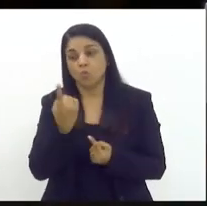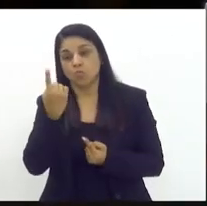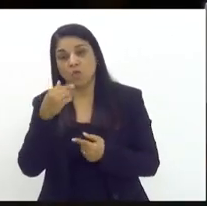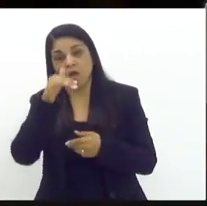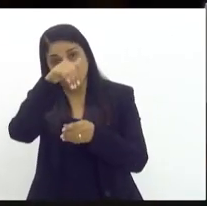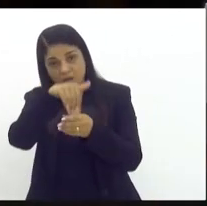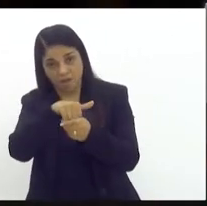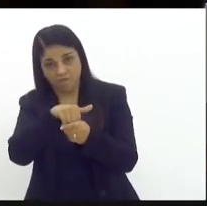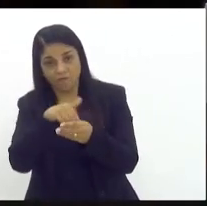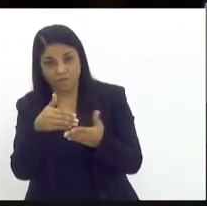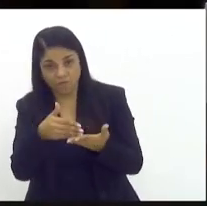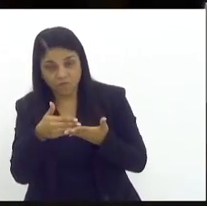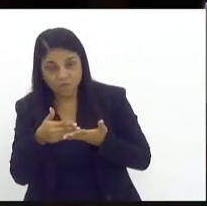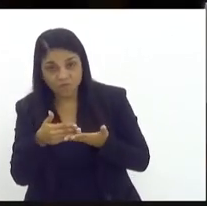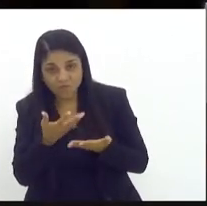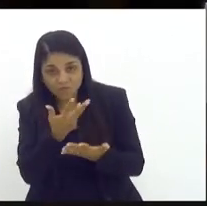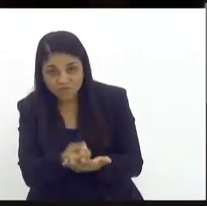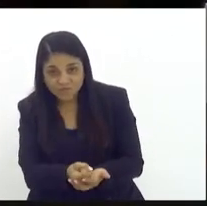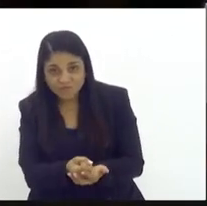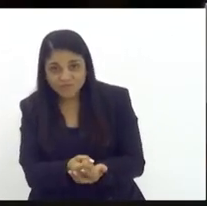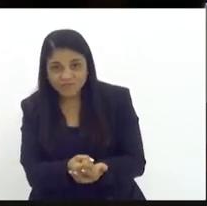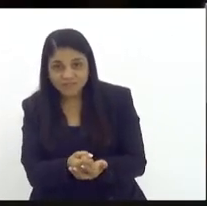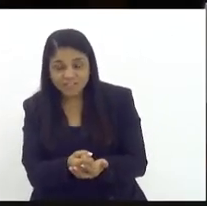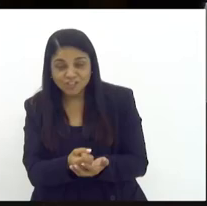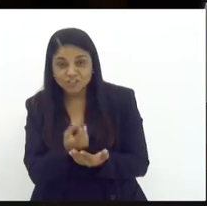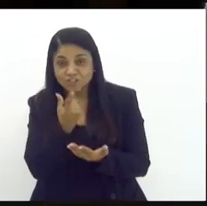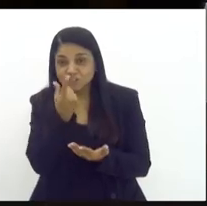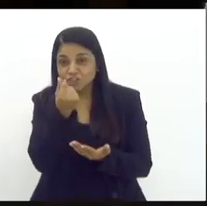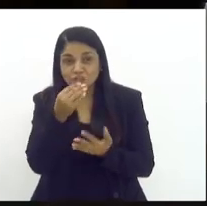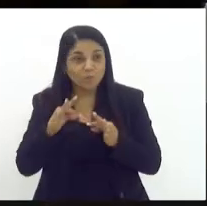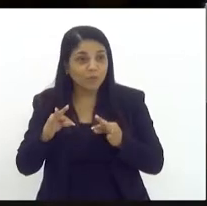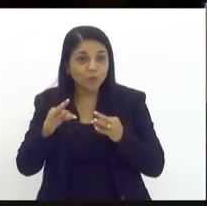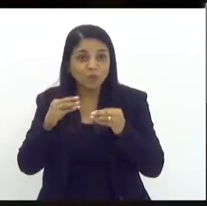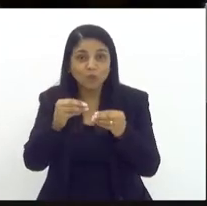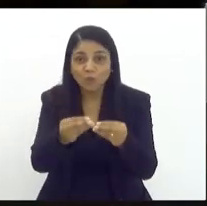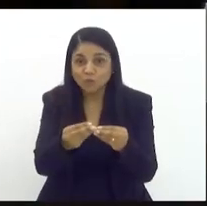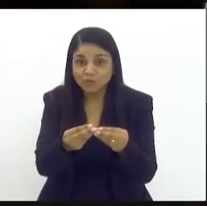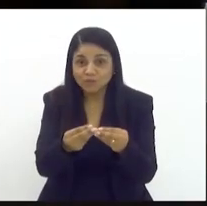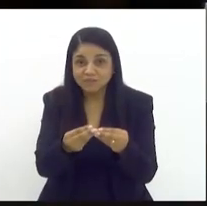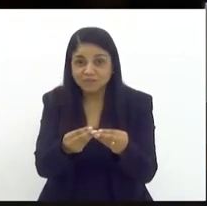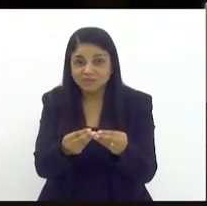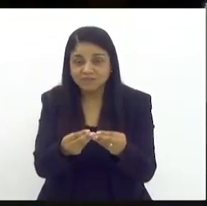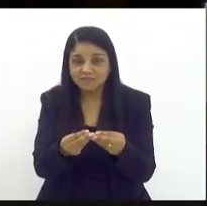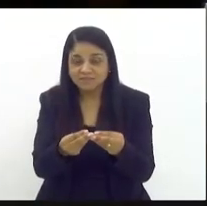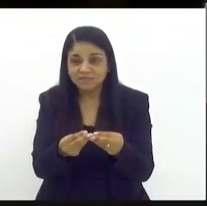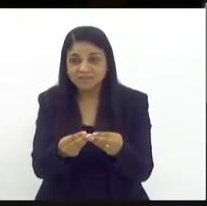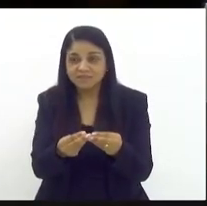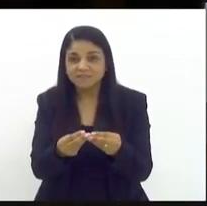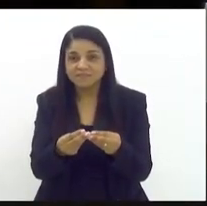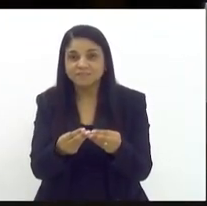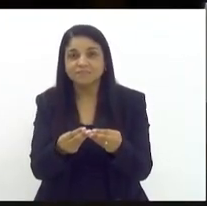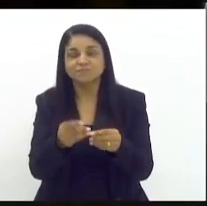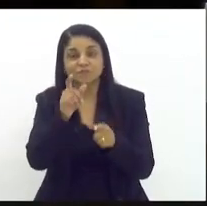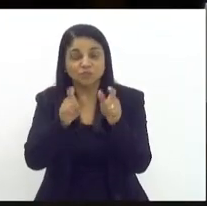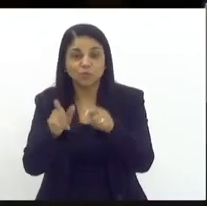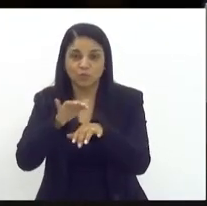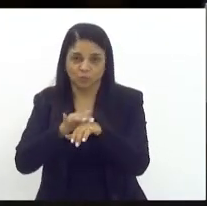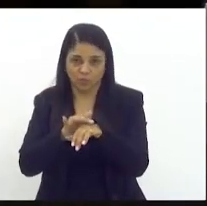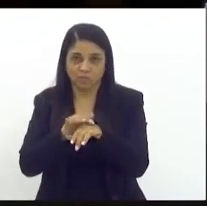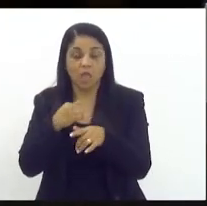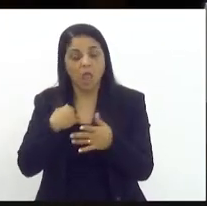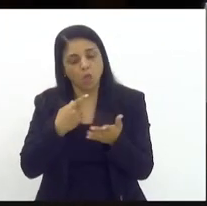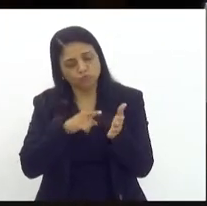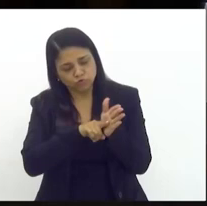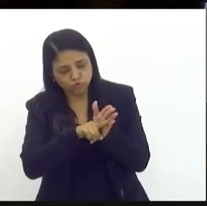gente é dar dinheiro para todo mundo que tem E aí eu fiz um estudo peço que conheço um estudo